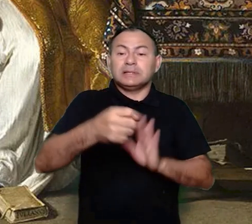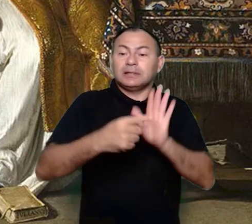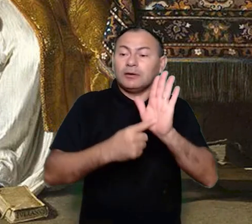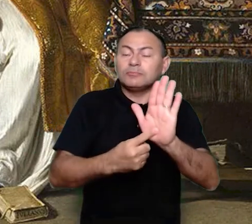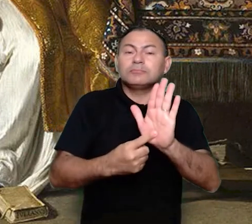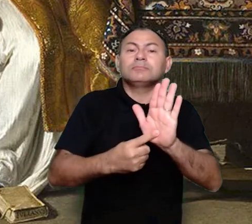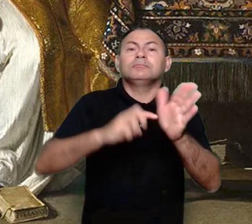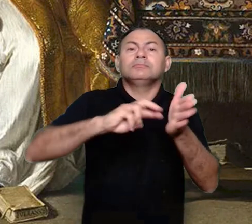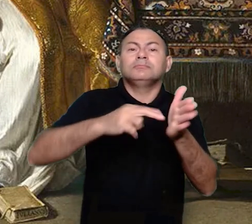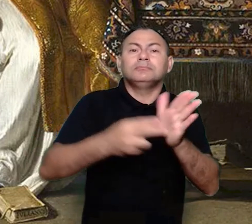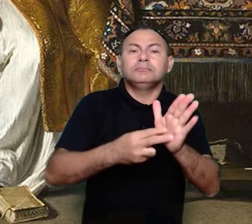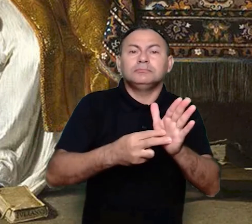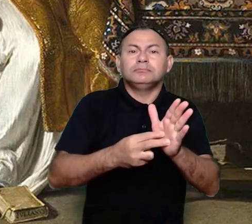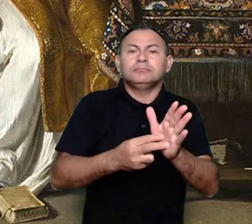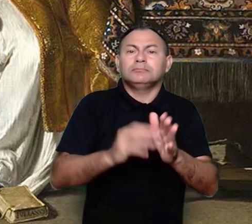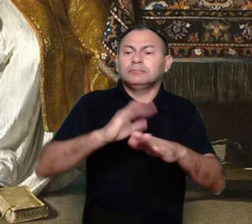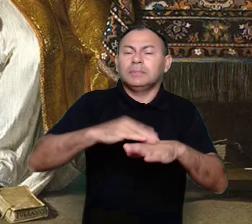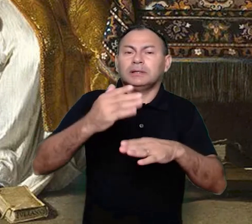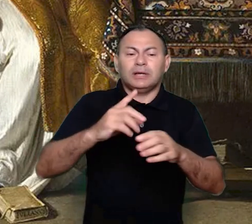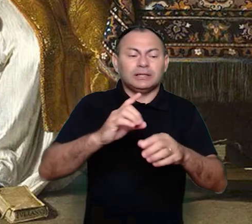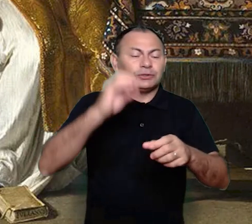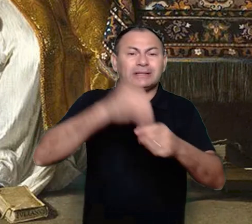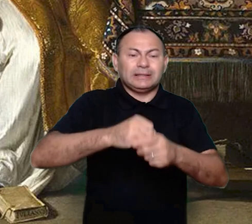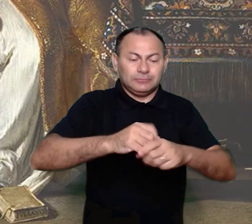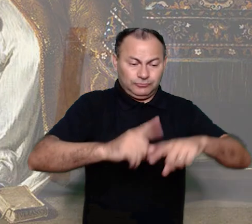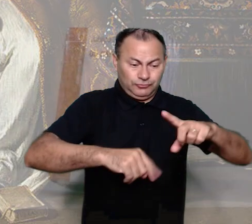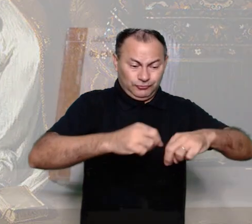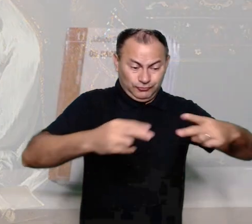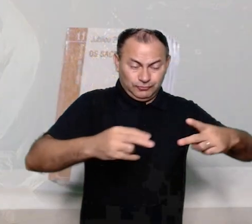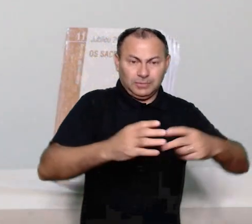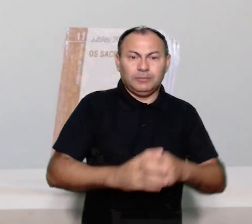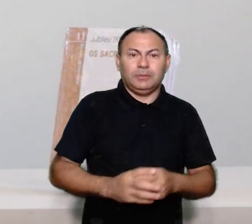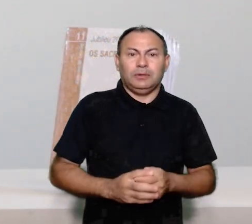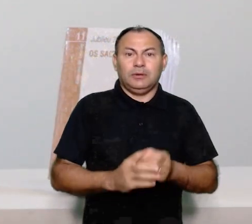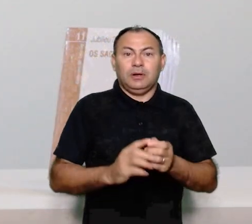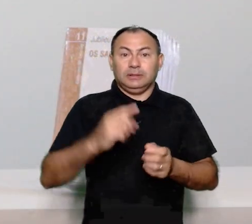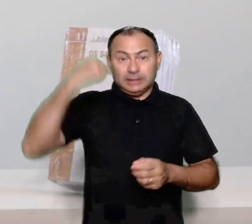que significam algo que está além da matéria. Por isso,